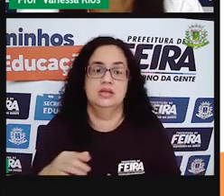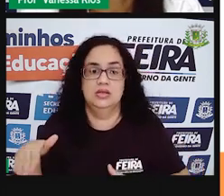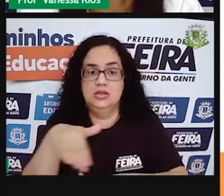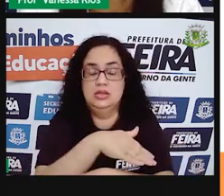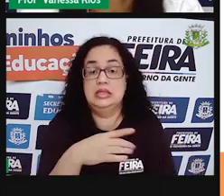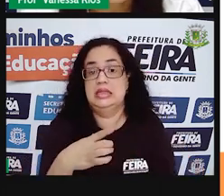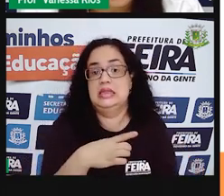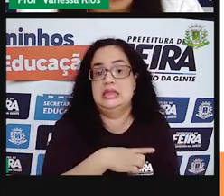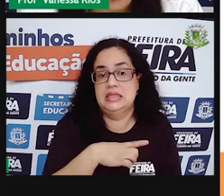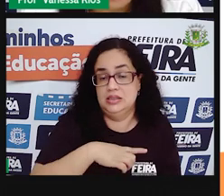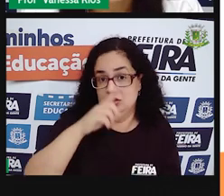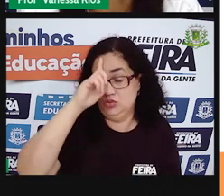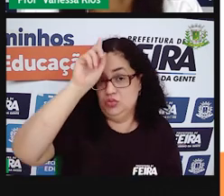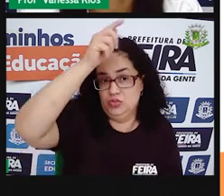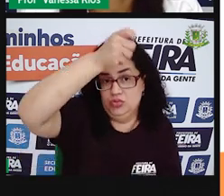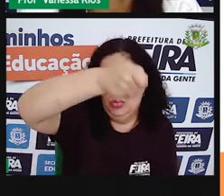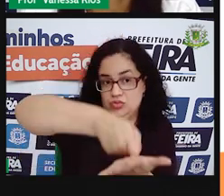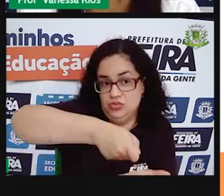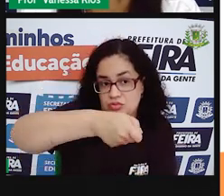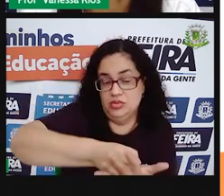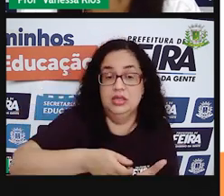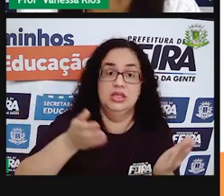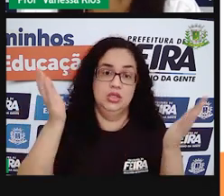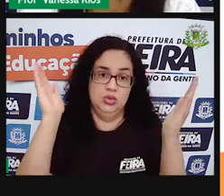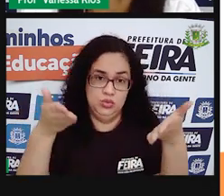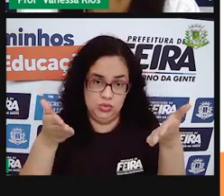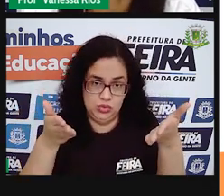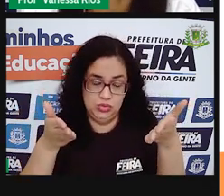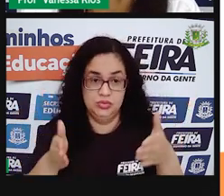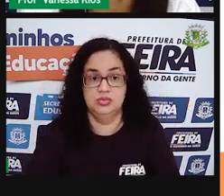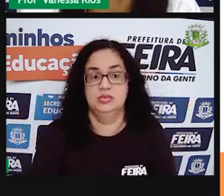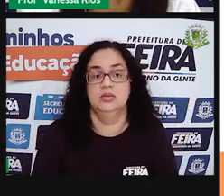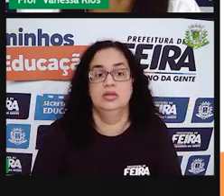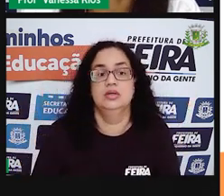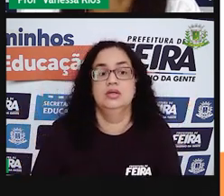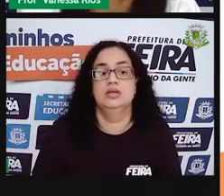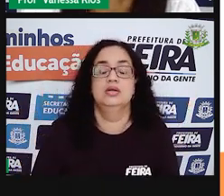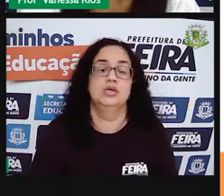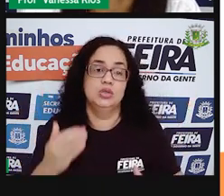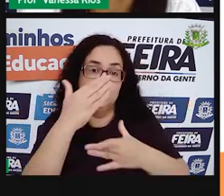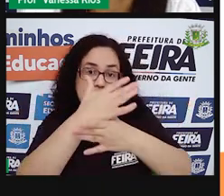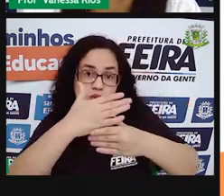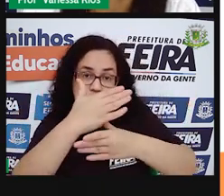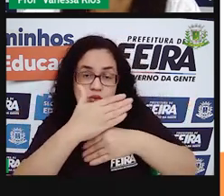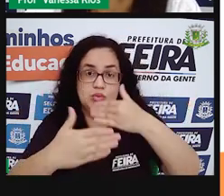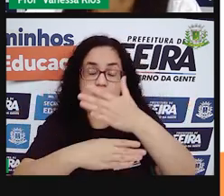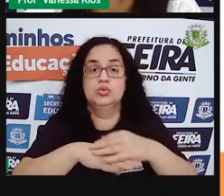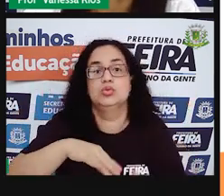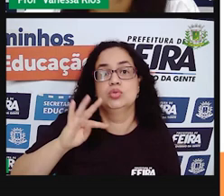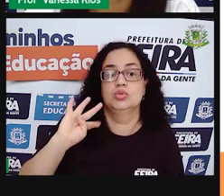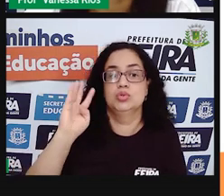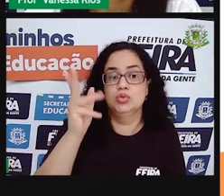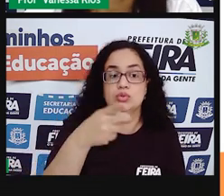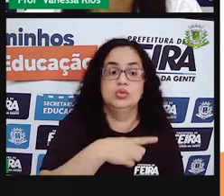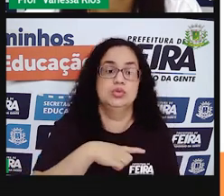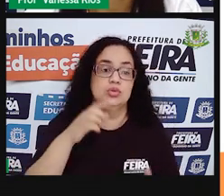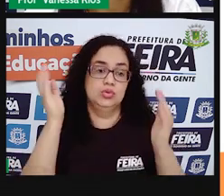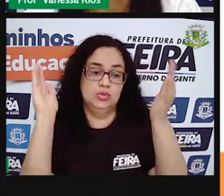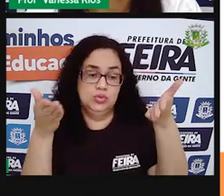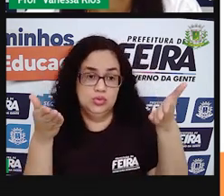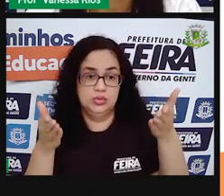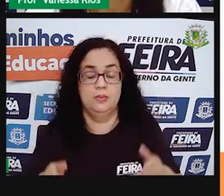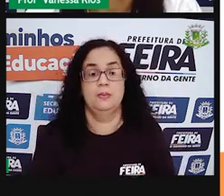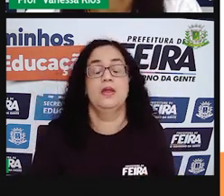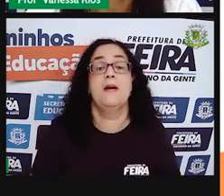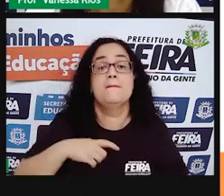que estão aí resistentes até hoje, né? Às condições de tudo que estão expostos. E para